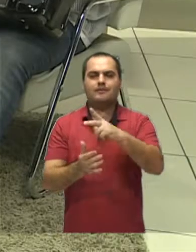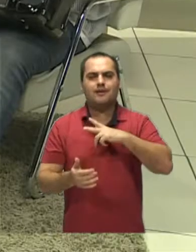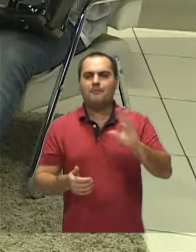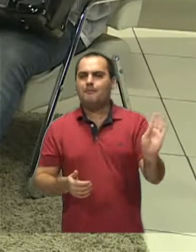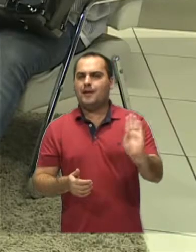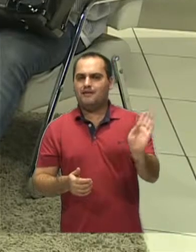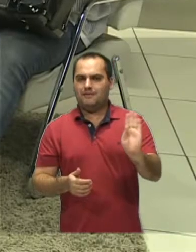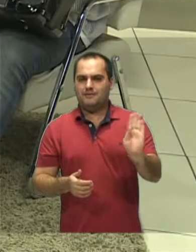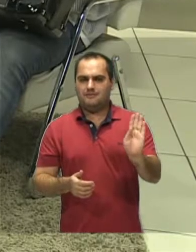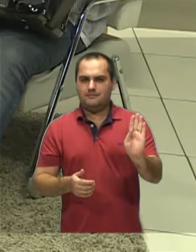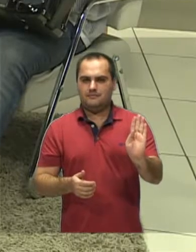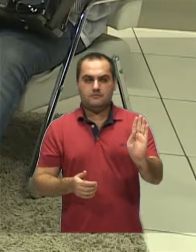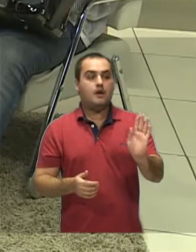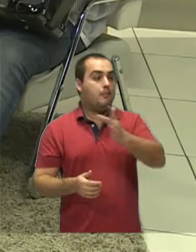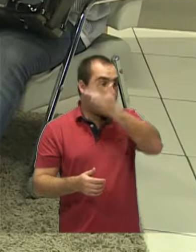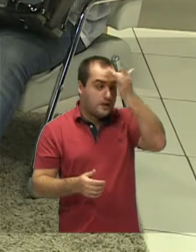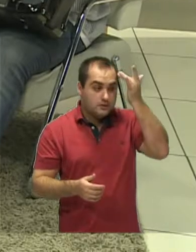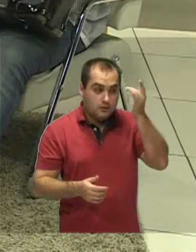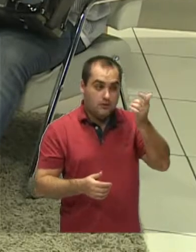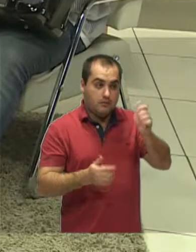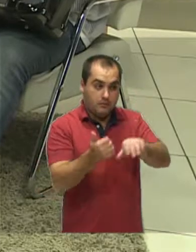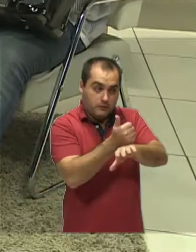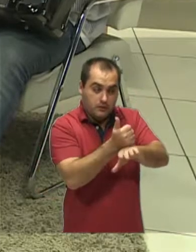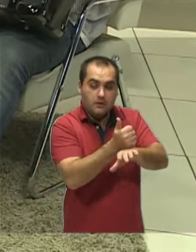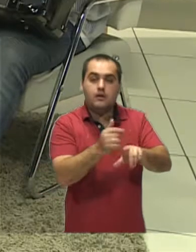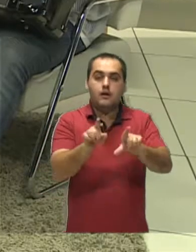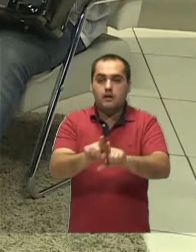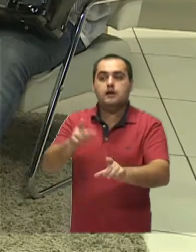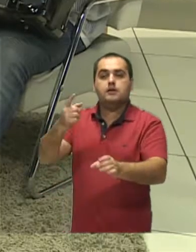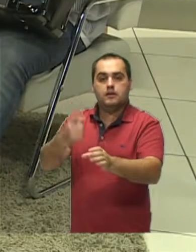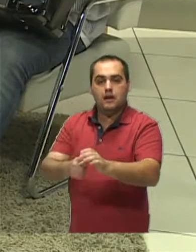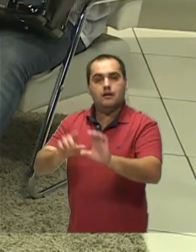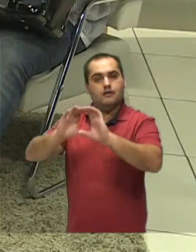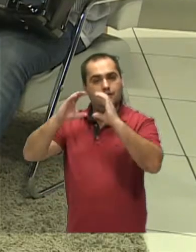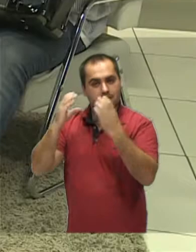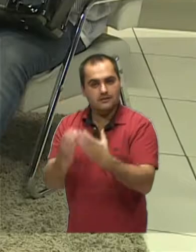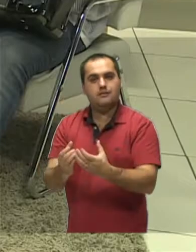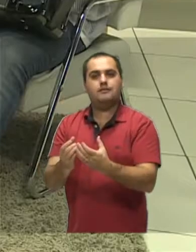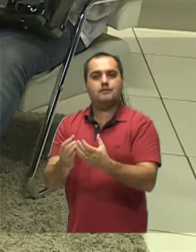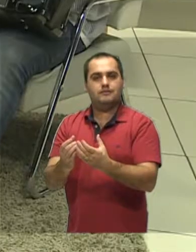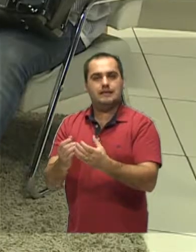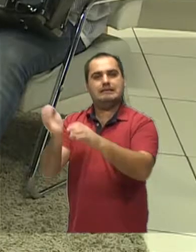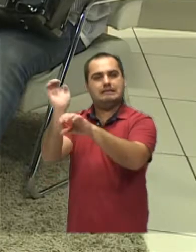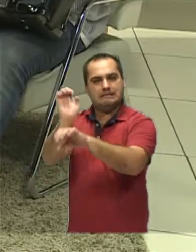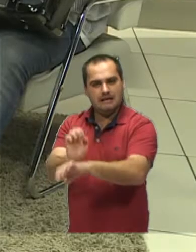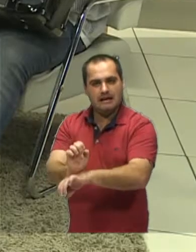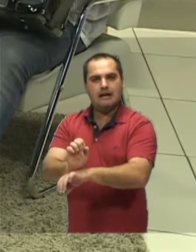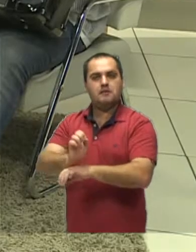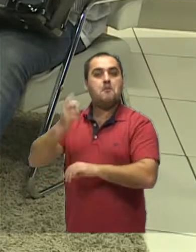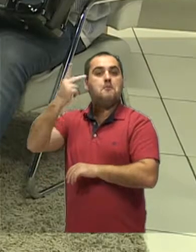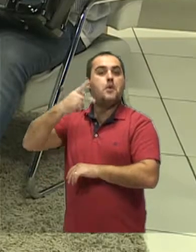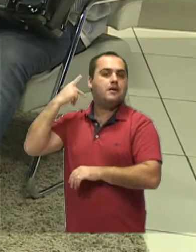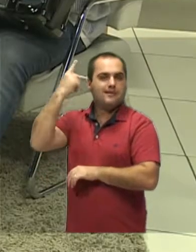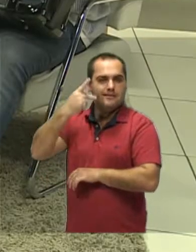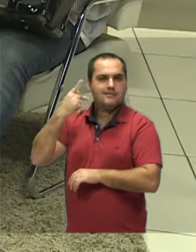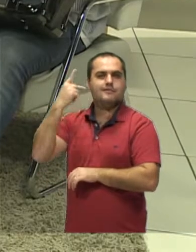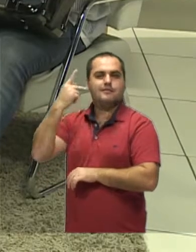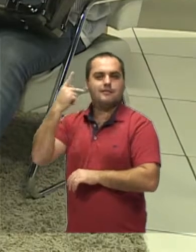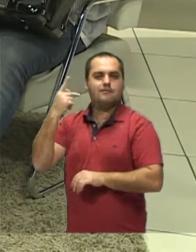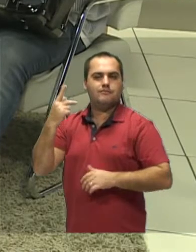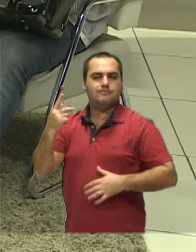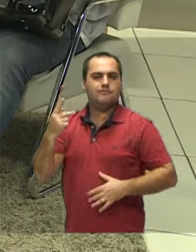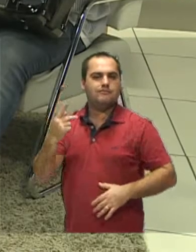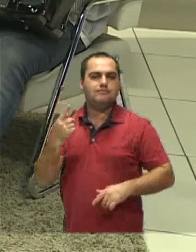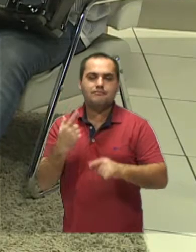tanto para os músicos quanto para a cidade, para a comunidade, para o estado, para a política,